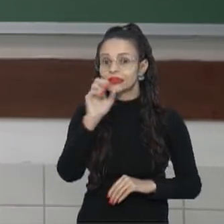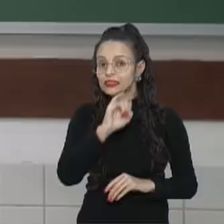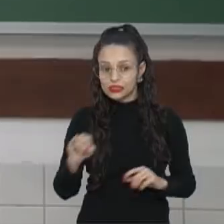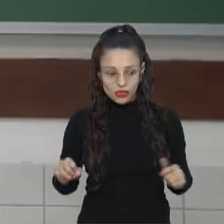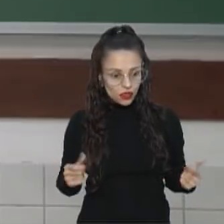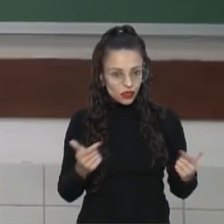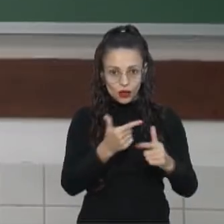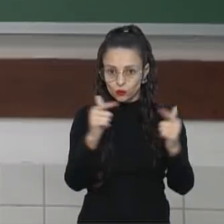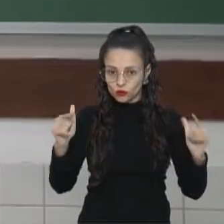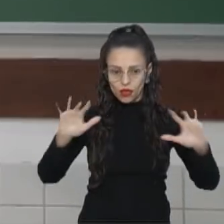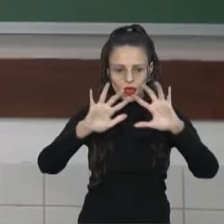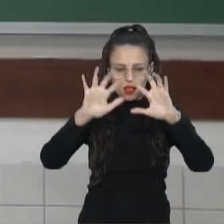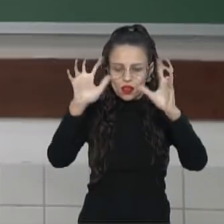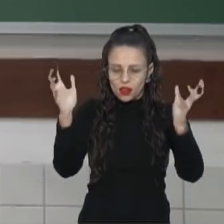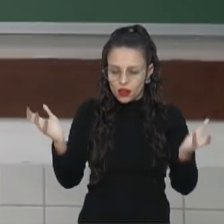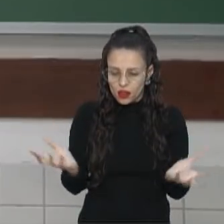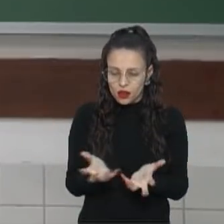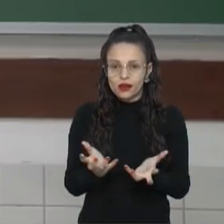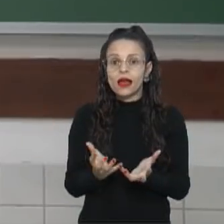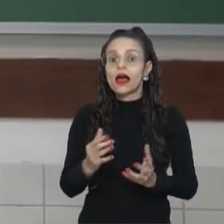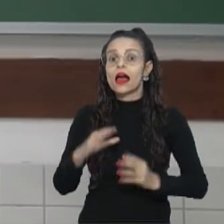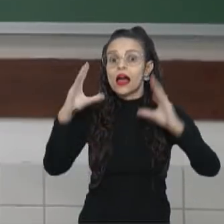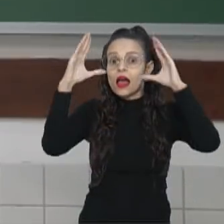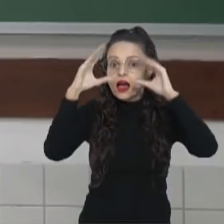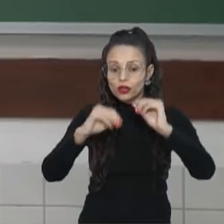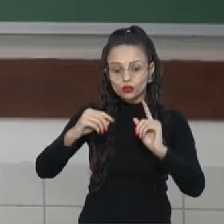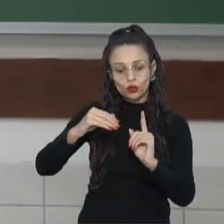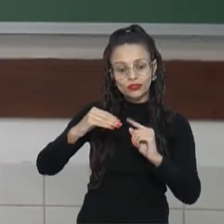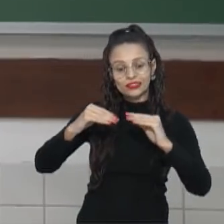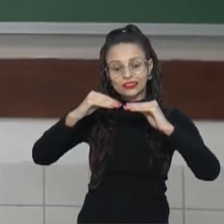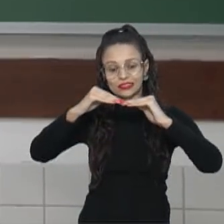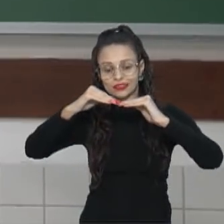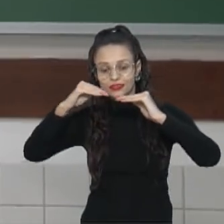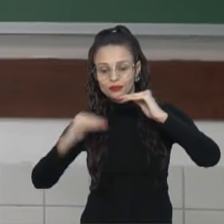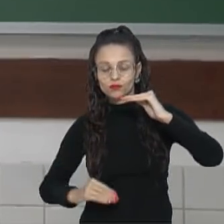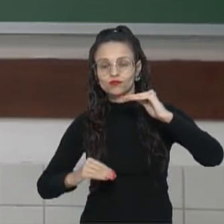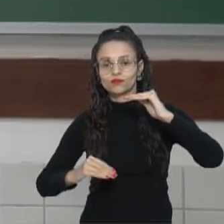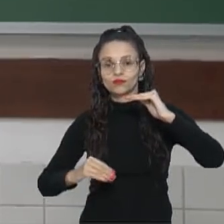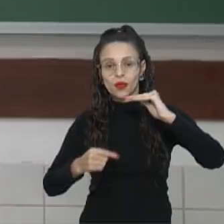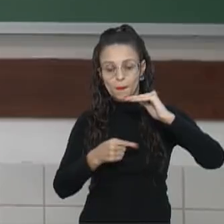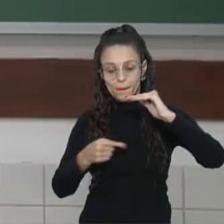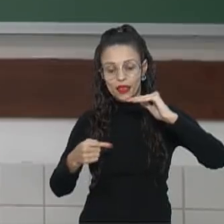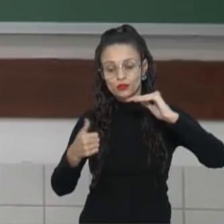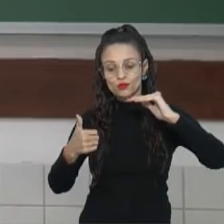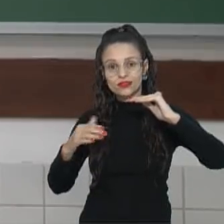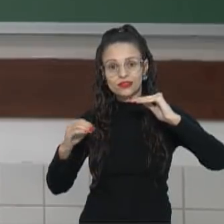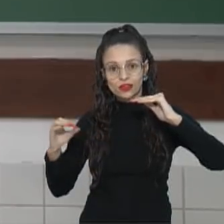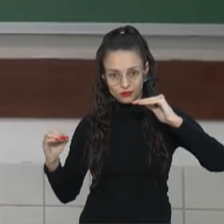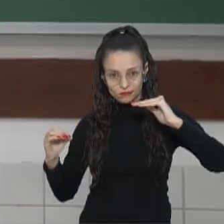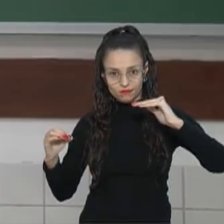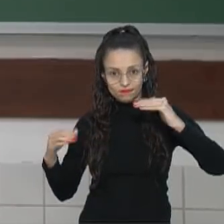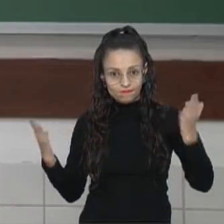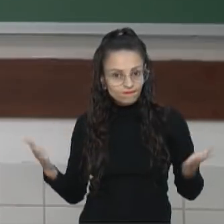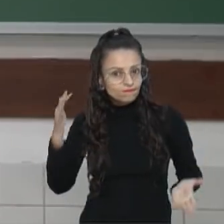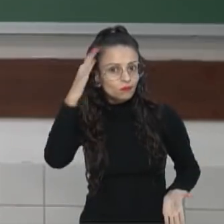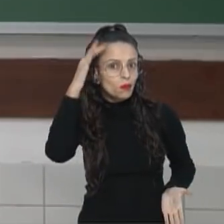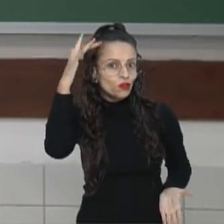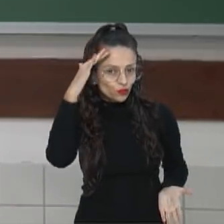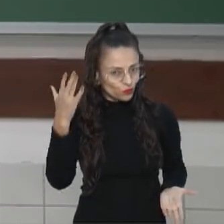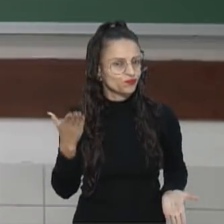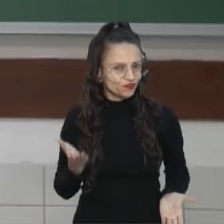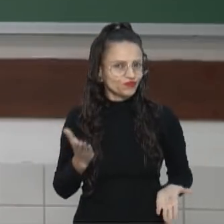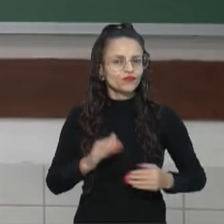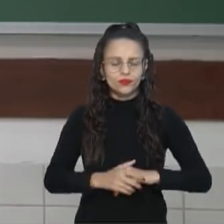estufa, durante a noite nós atingiríamos temperaturas inferiores a 100 graus negativos. Já pensou nisso?